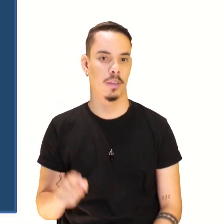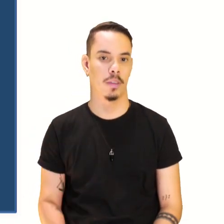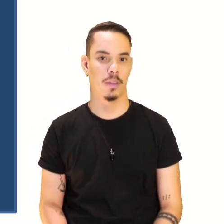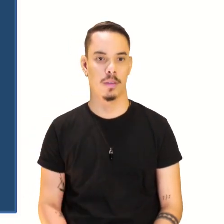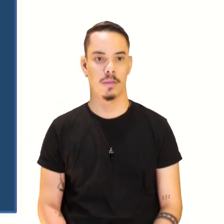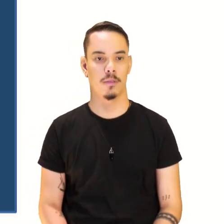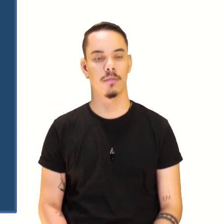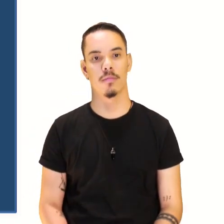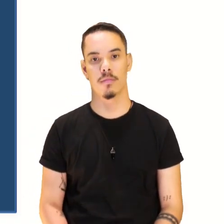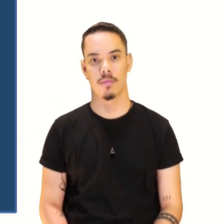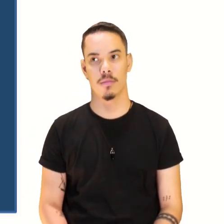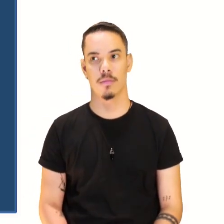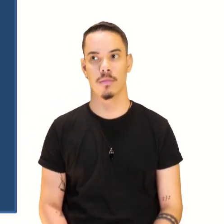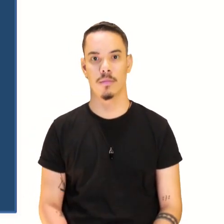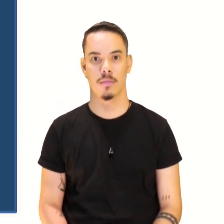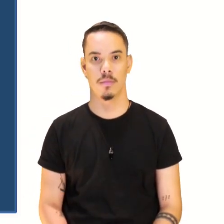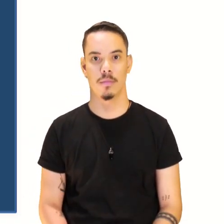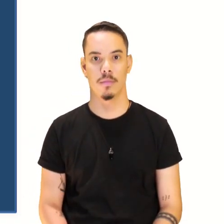né